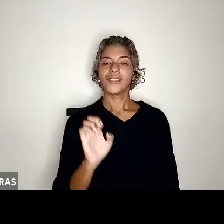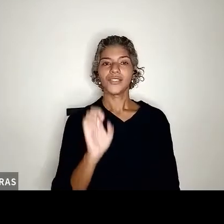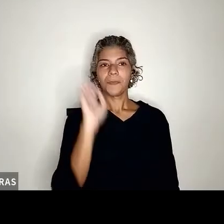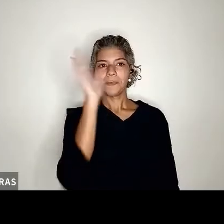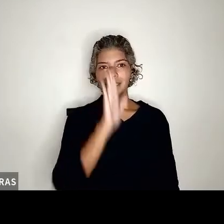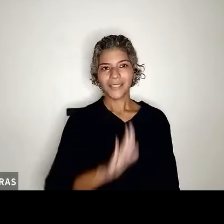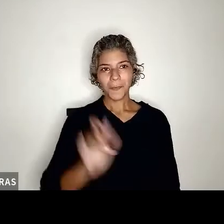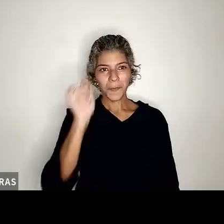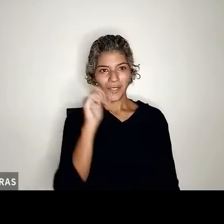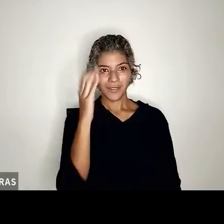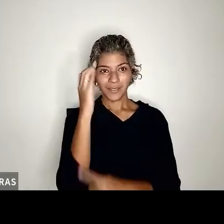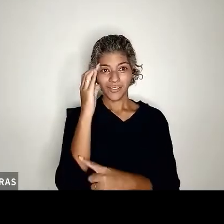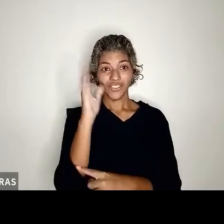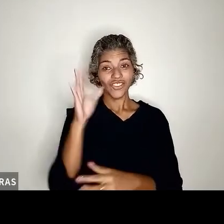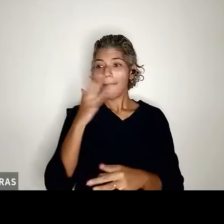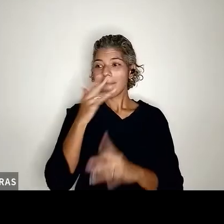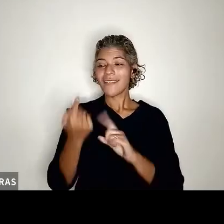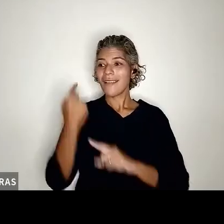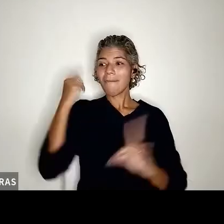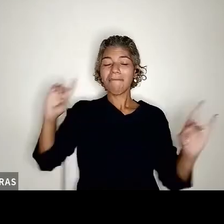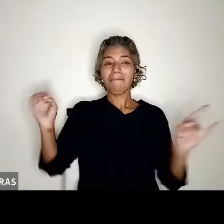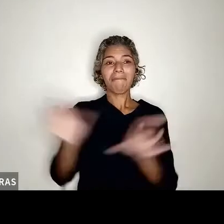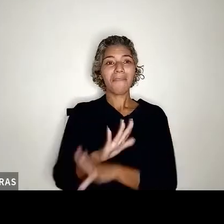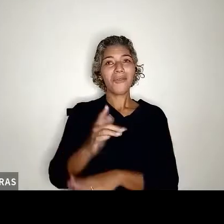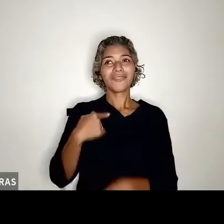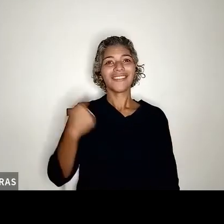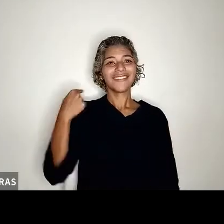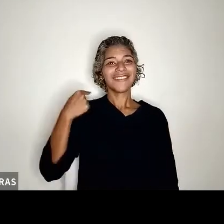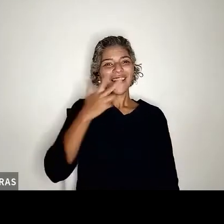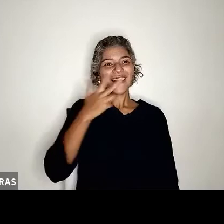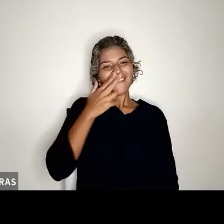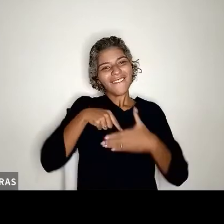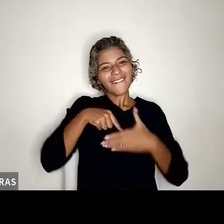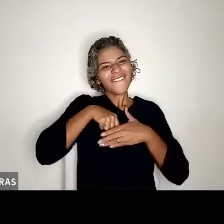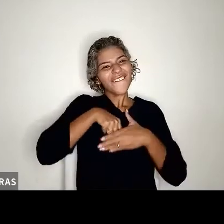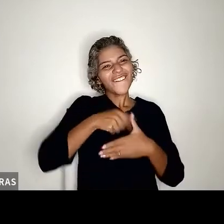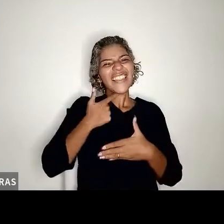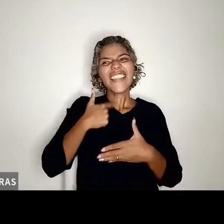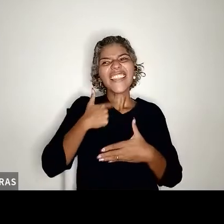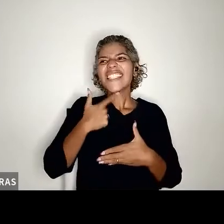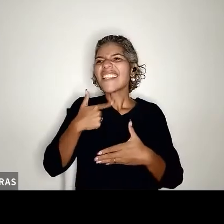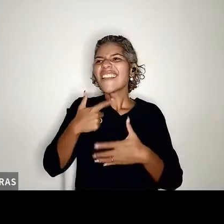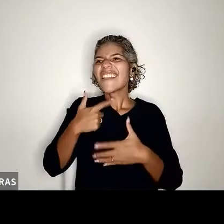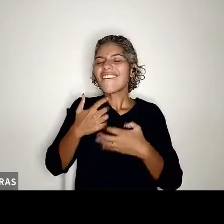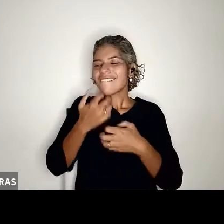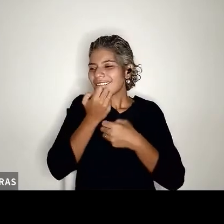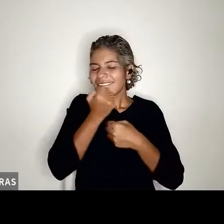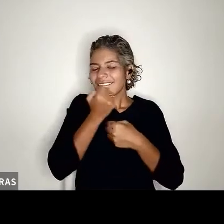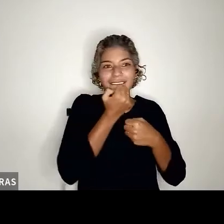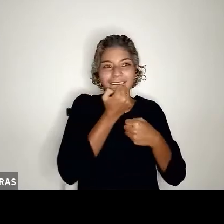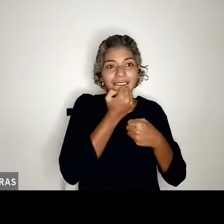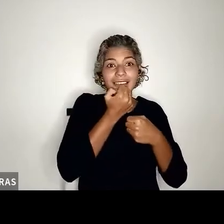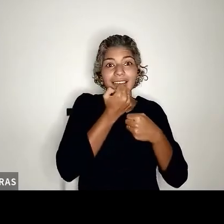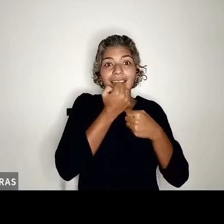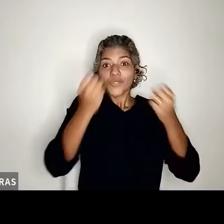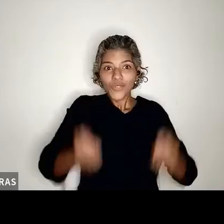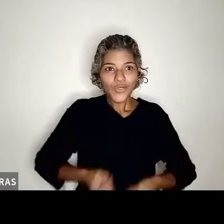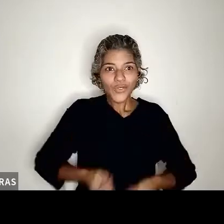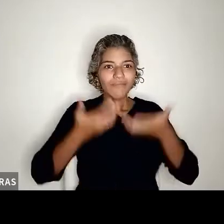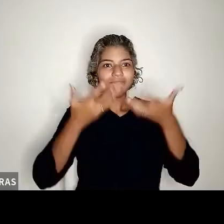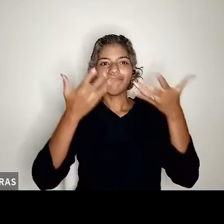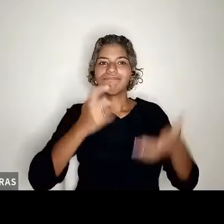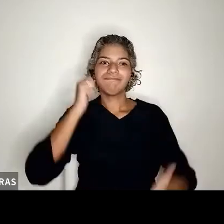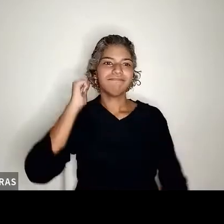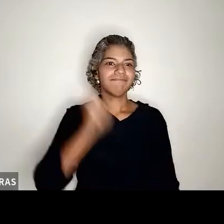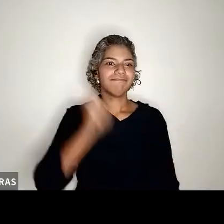faltava acontecer, porque eu acho que tinha um desejo da gente falar como mulheres, né? Como mulheres cientistas. E a gente também